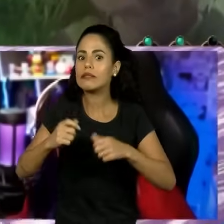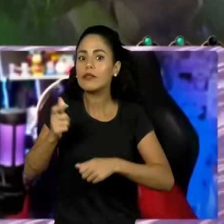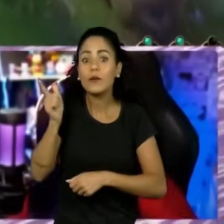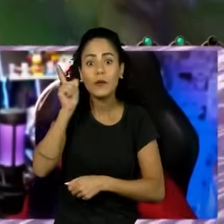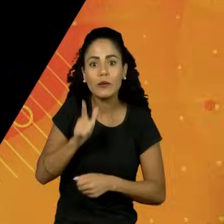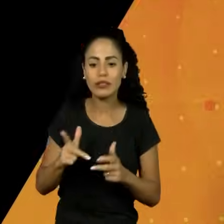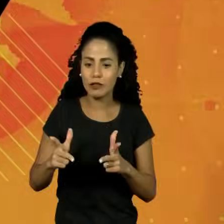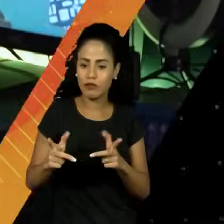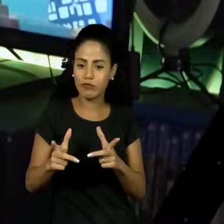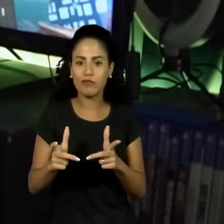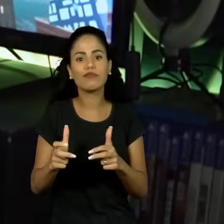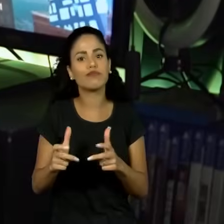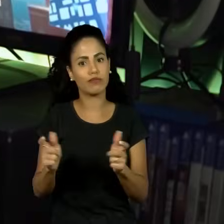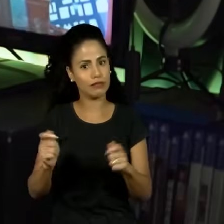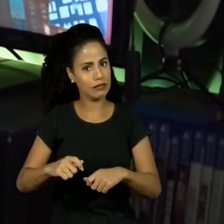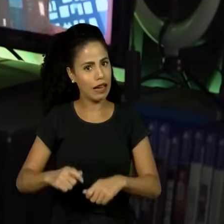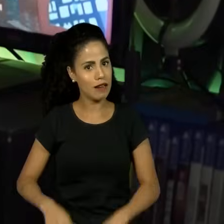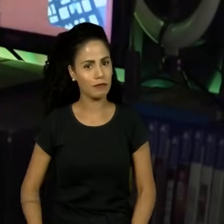dos jogos.